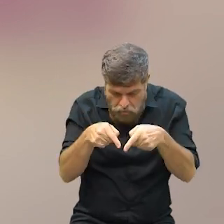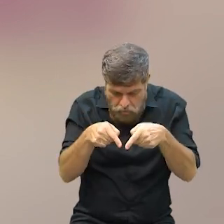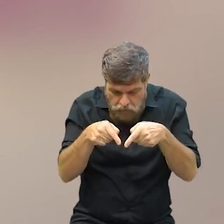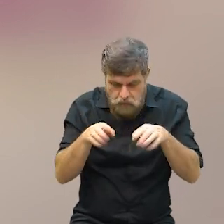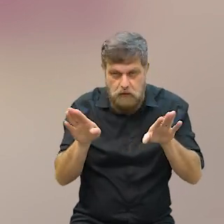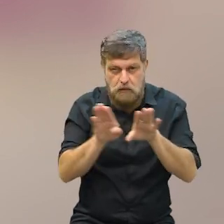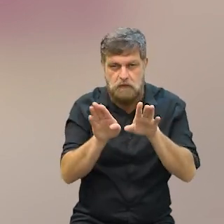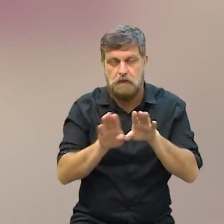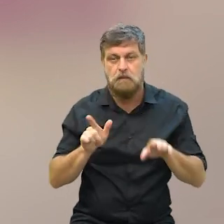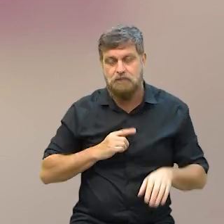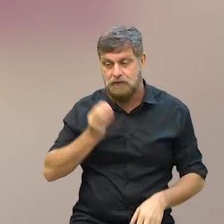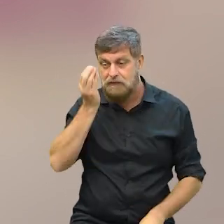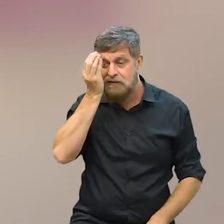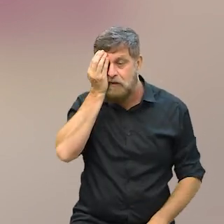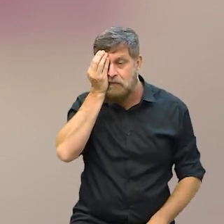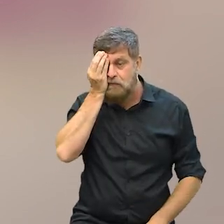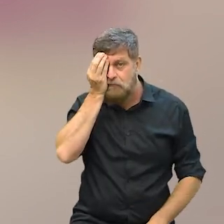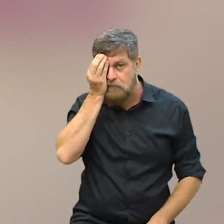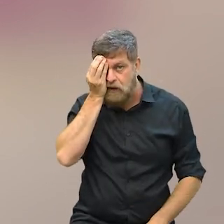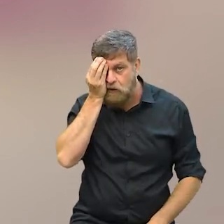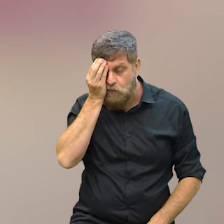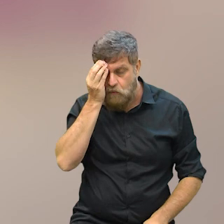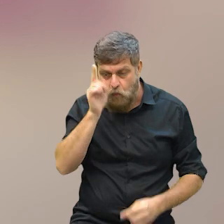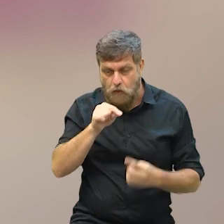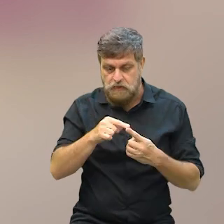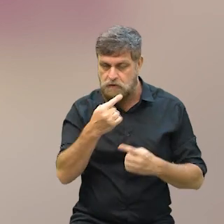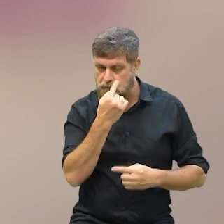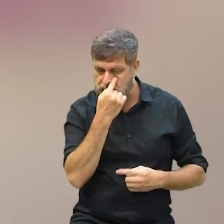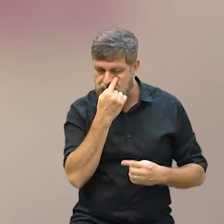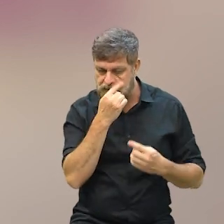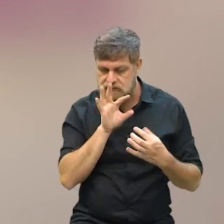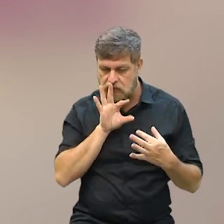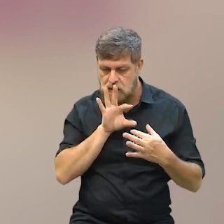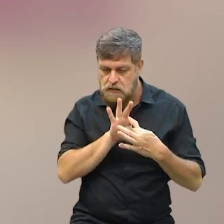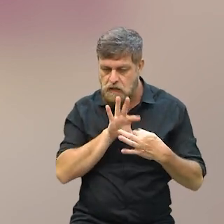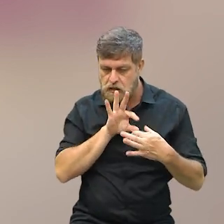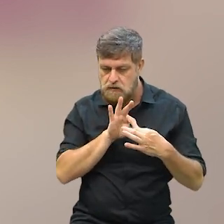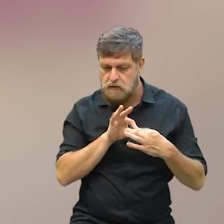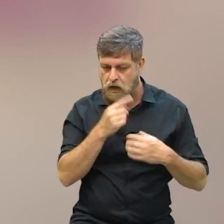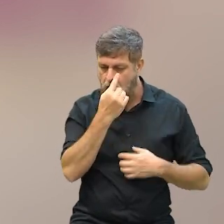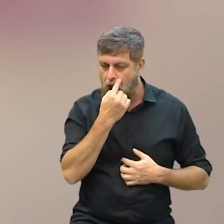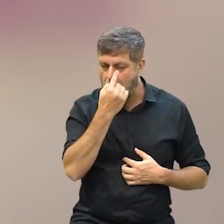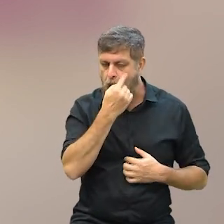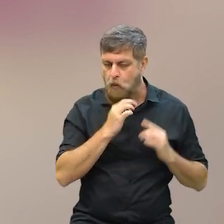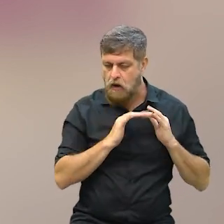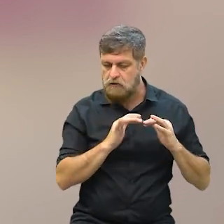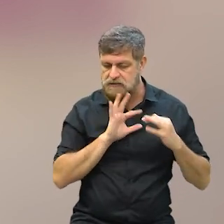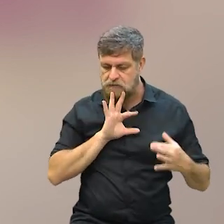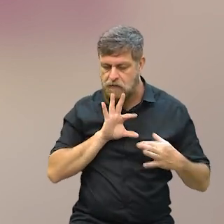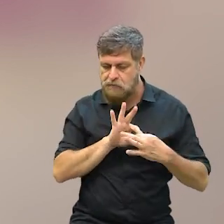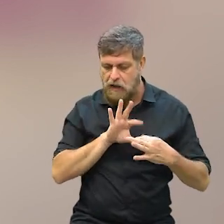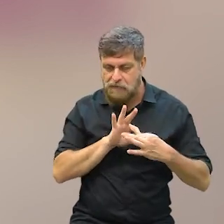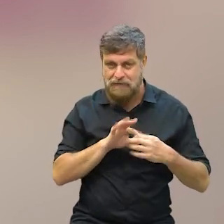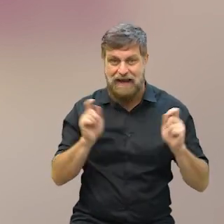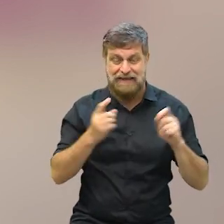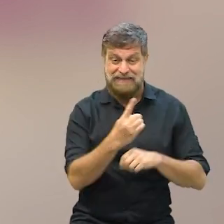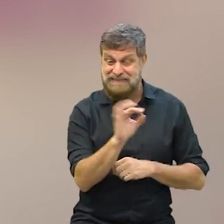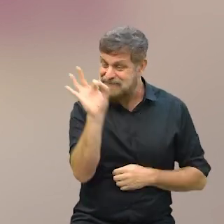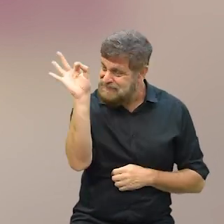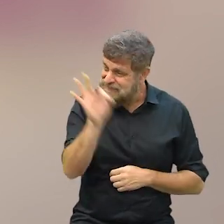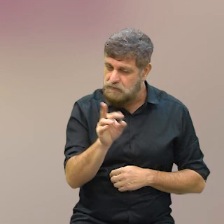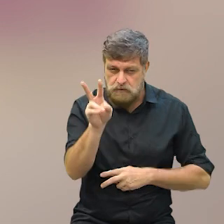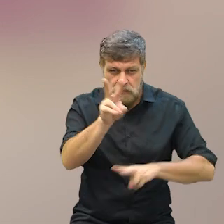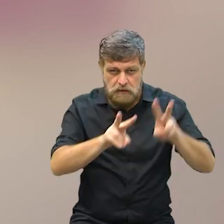reto. Esse tampão é feito para desenvolver essas conexões. Essas conexões formadas, você consegue chegar a 100% de